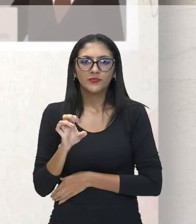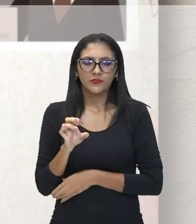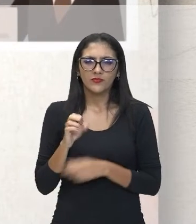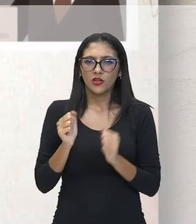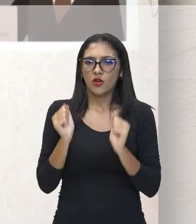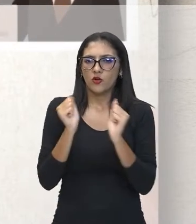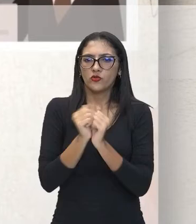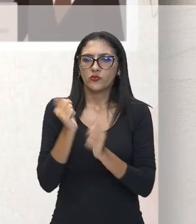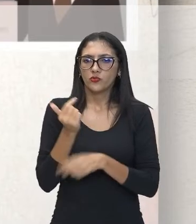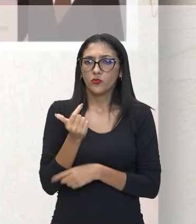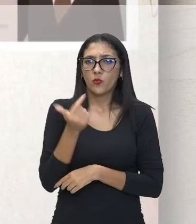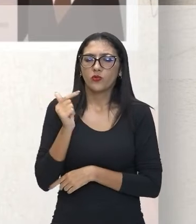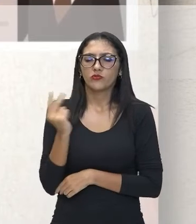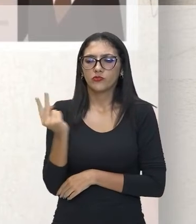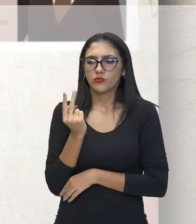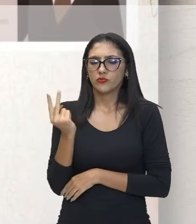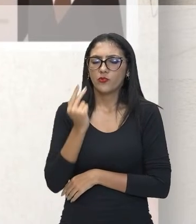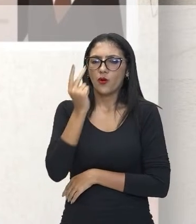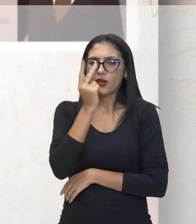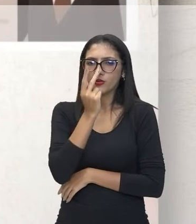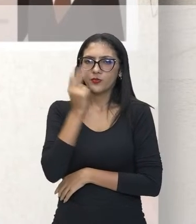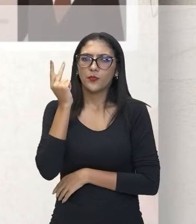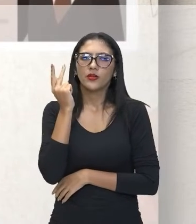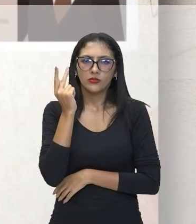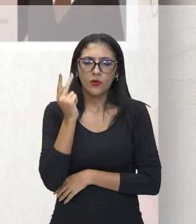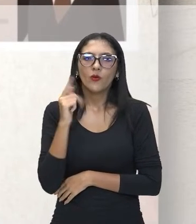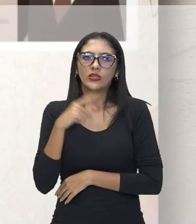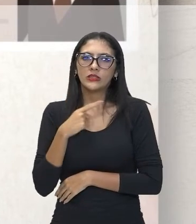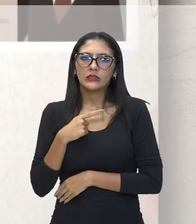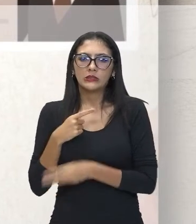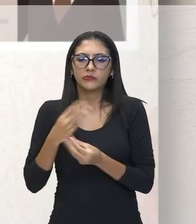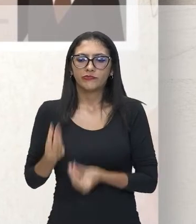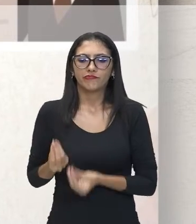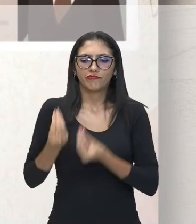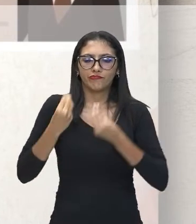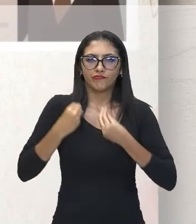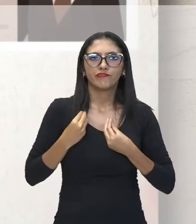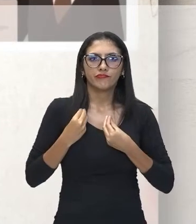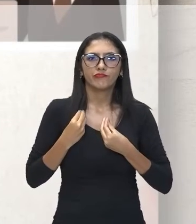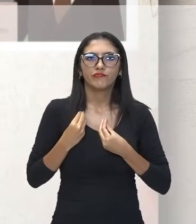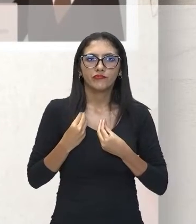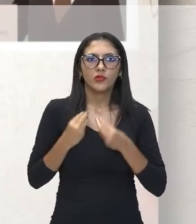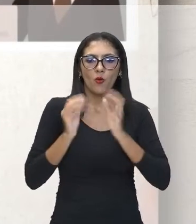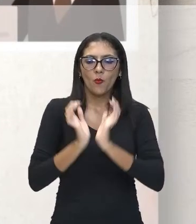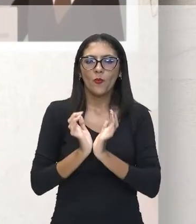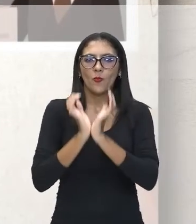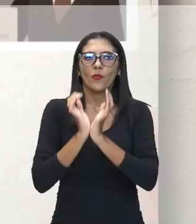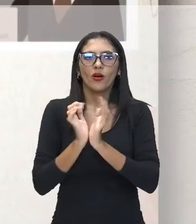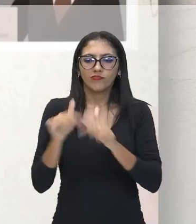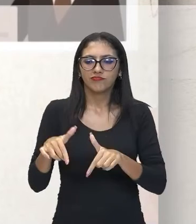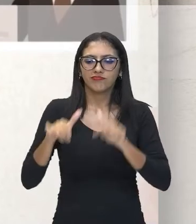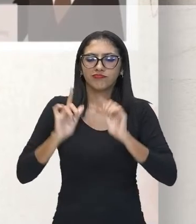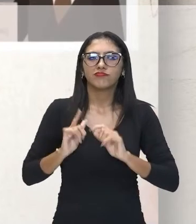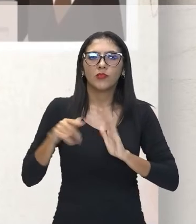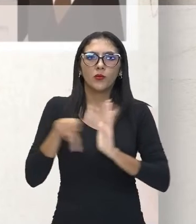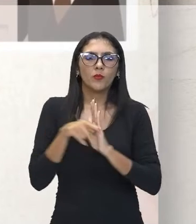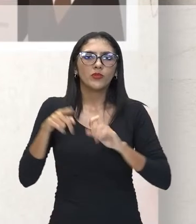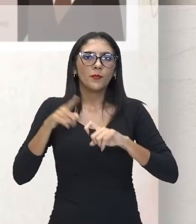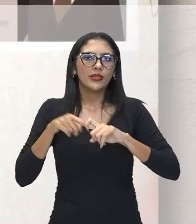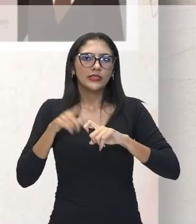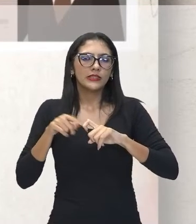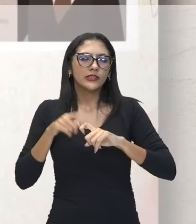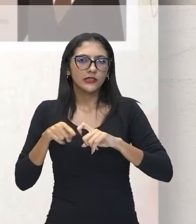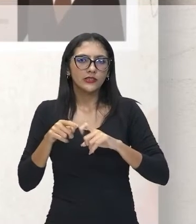James Watson e Francis Crick, receberam o Prêmio Nobel de Medicina pela descoberta do DNA,